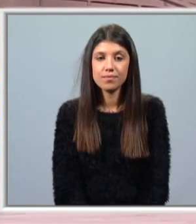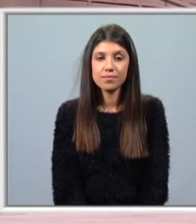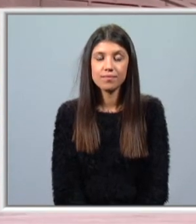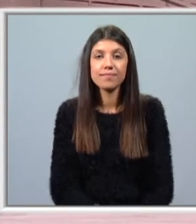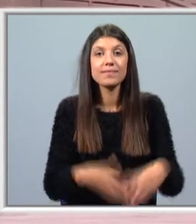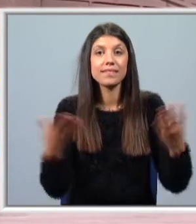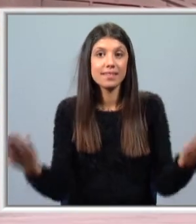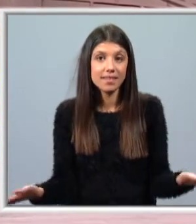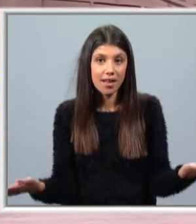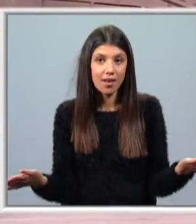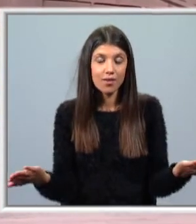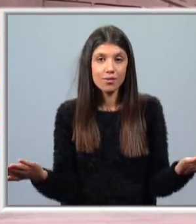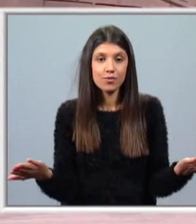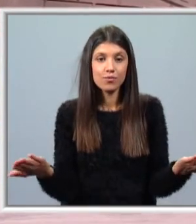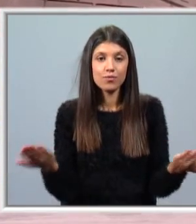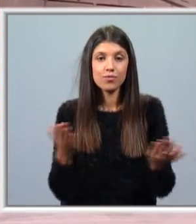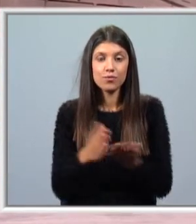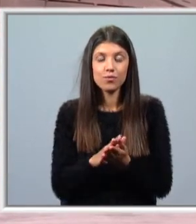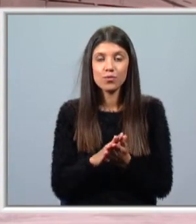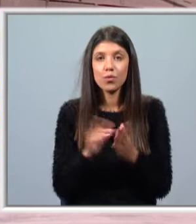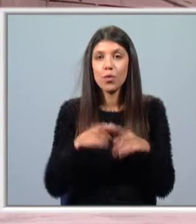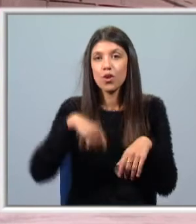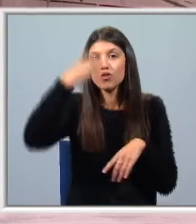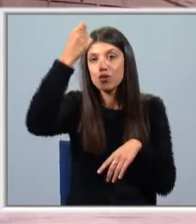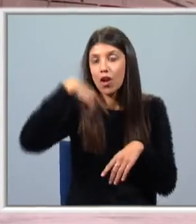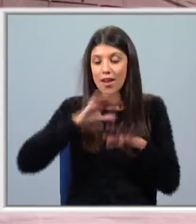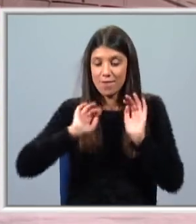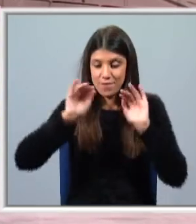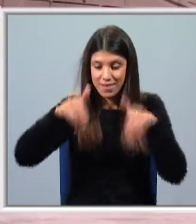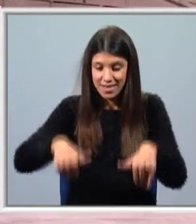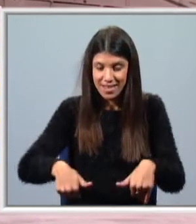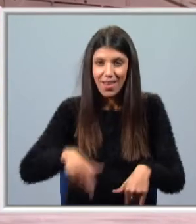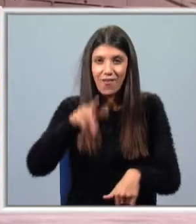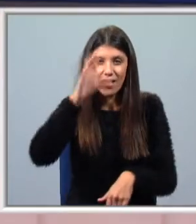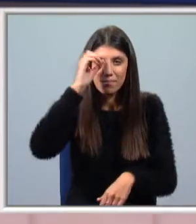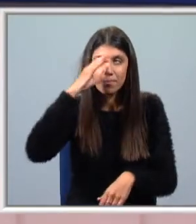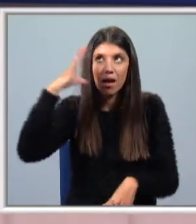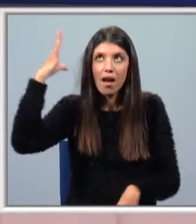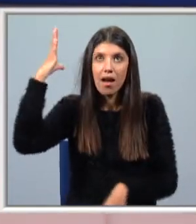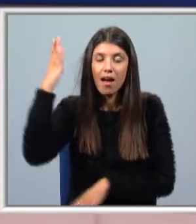E assim acabava aqui o nosso conto. Já imaginaram?